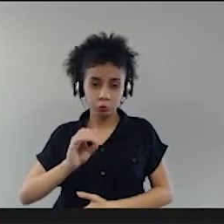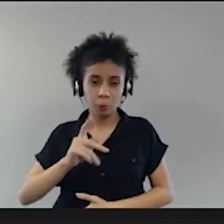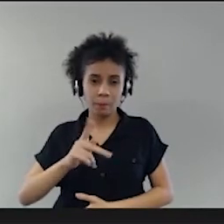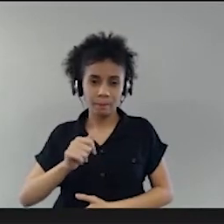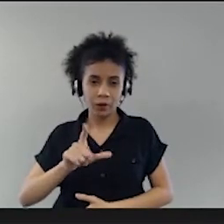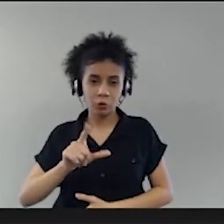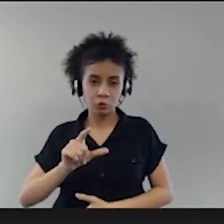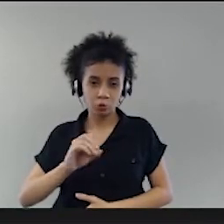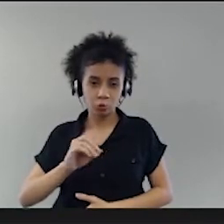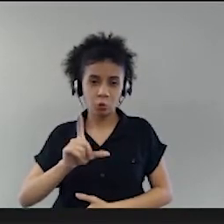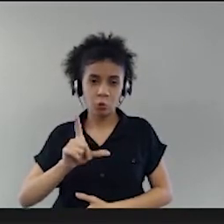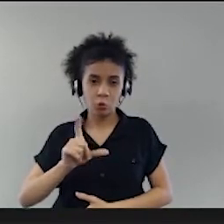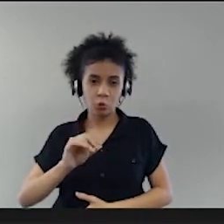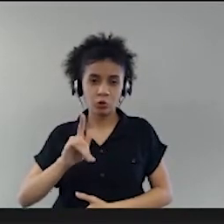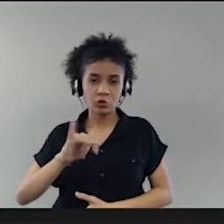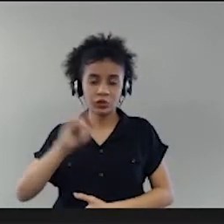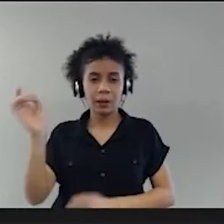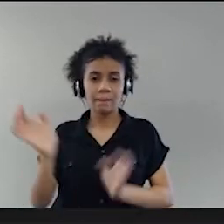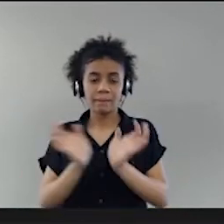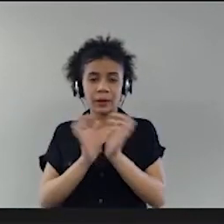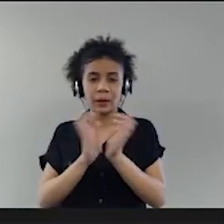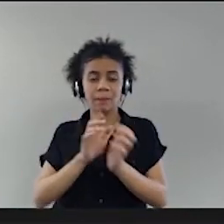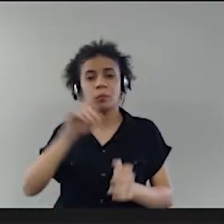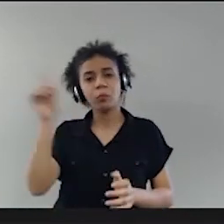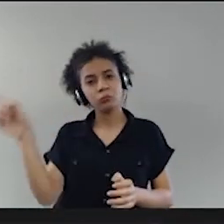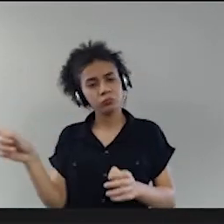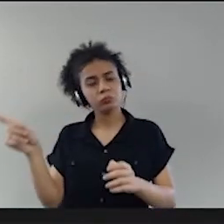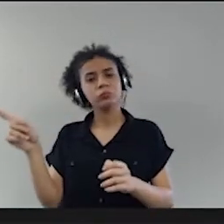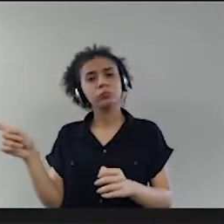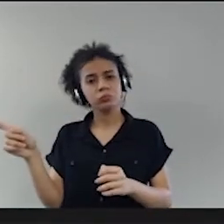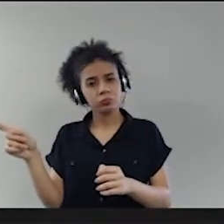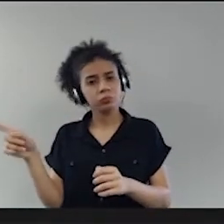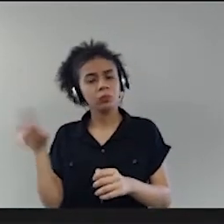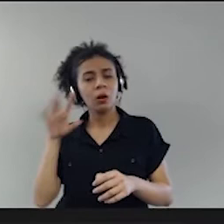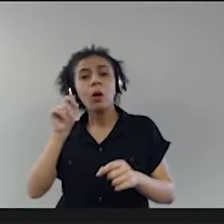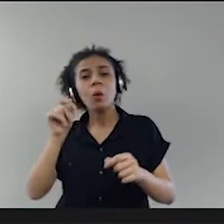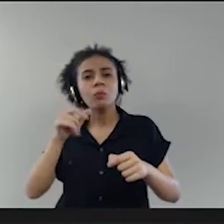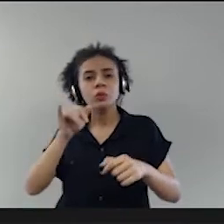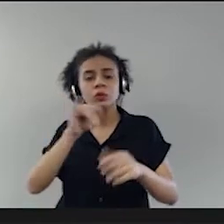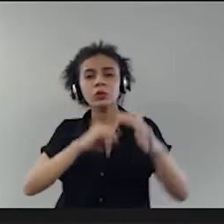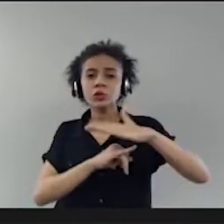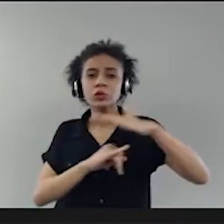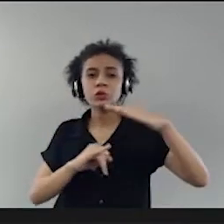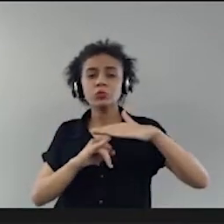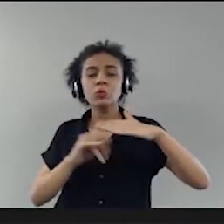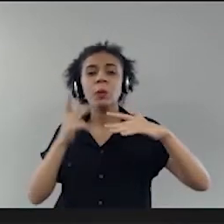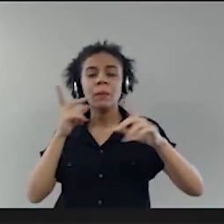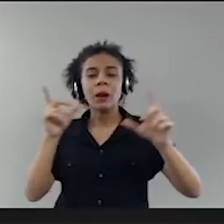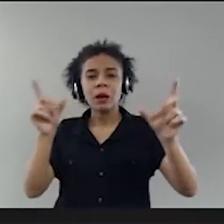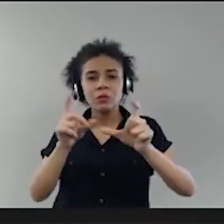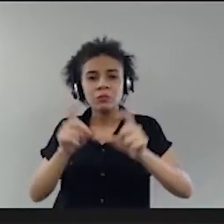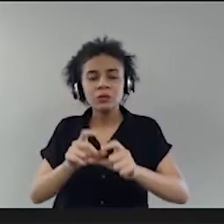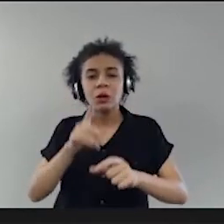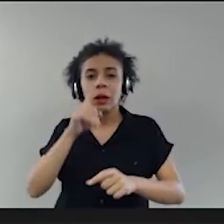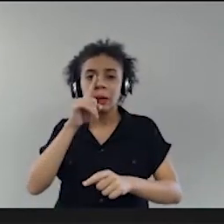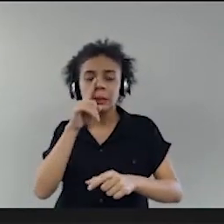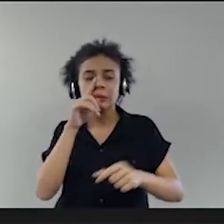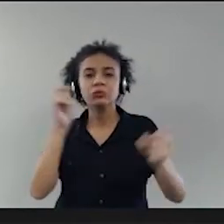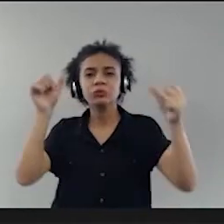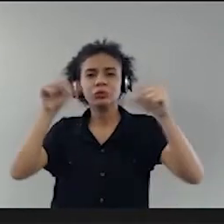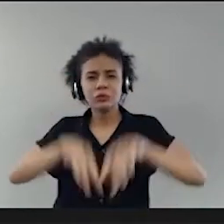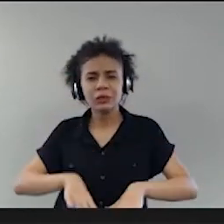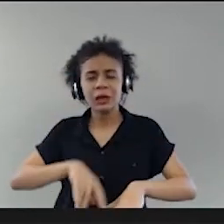de Pernambuco, no Instituto para Redução de Riscos e Desastres da Universidade